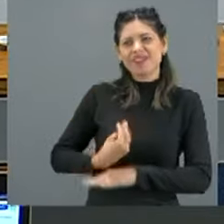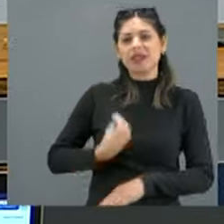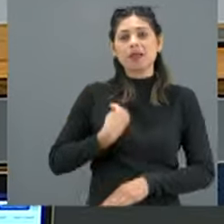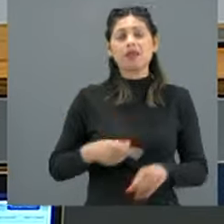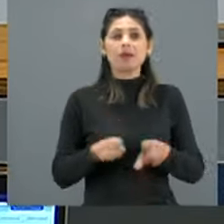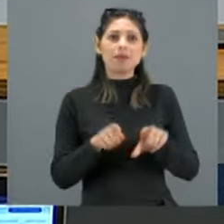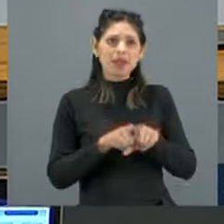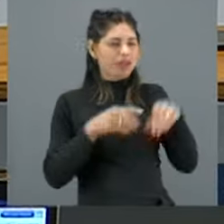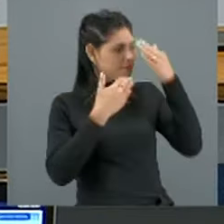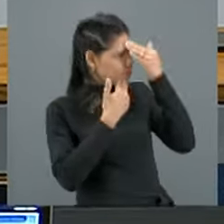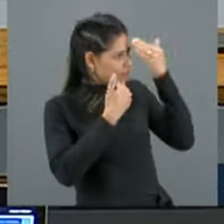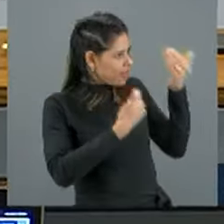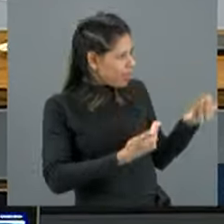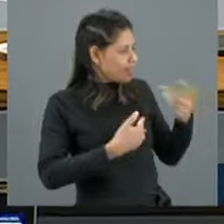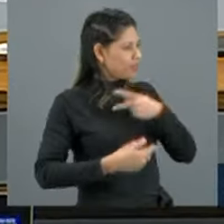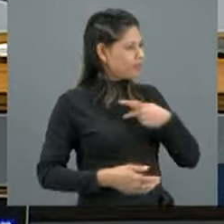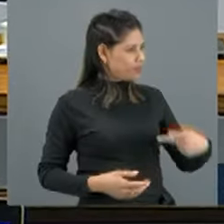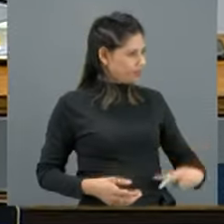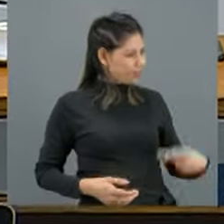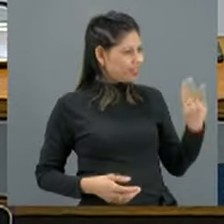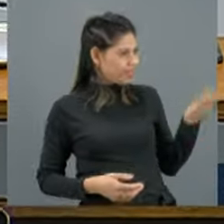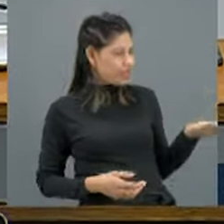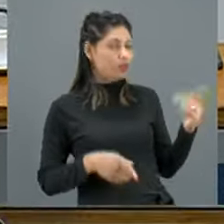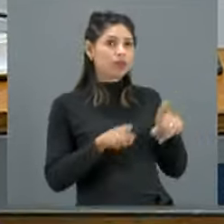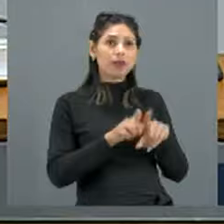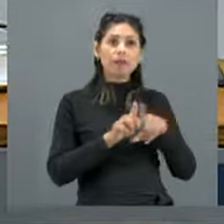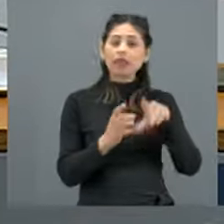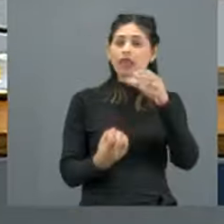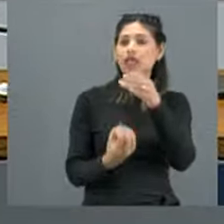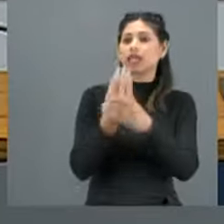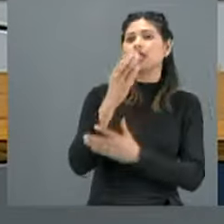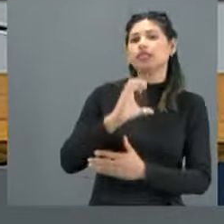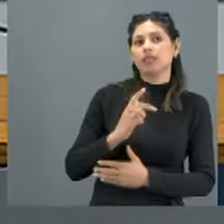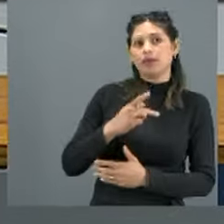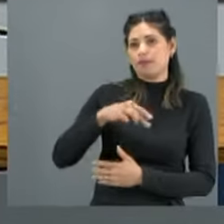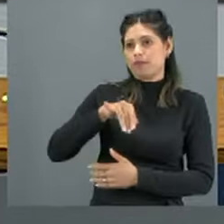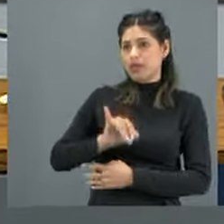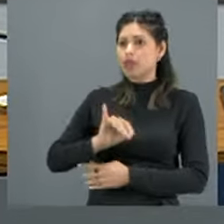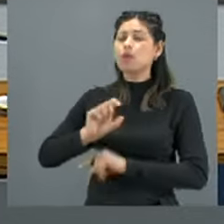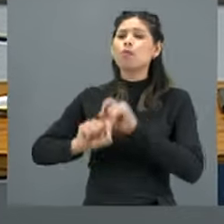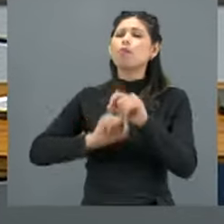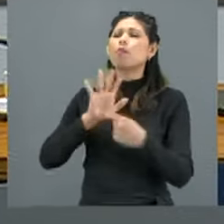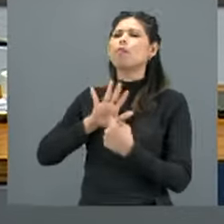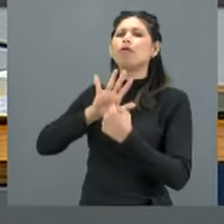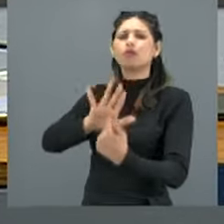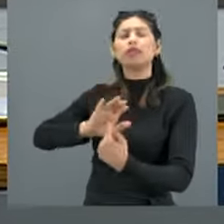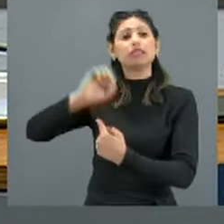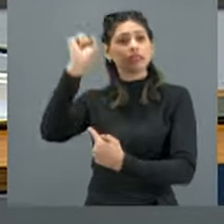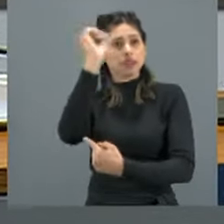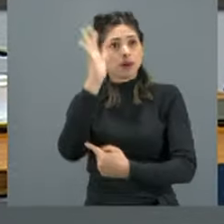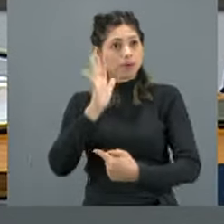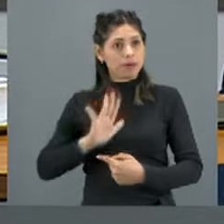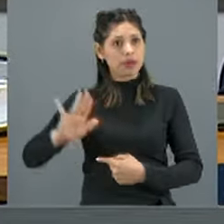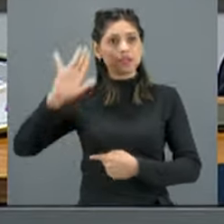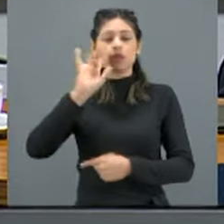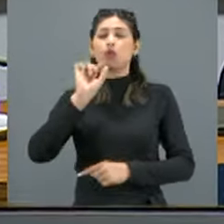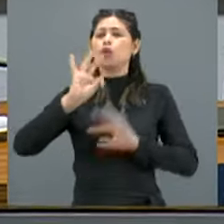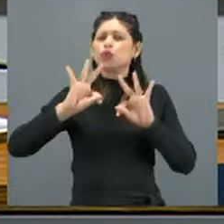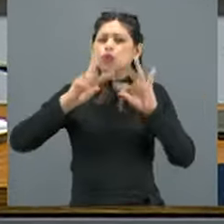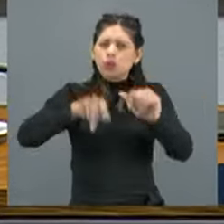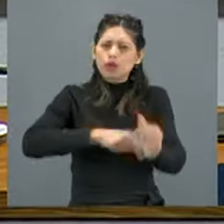Plínio pela criação da CPI, que dá a oportunidade de mostrar ao Brasil, pelo menos a uma parte do Brasil, uma realidade que